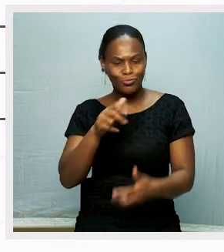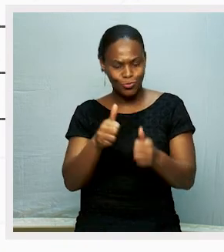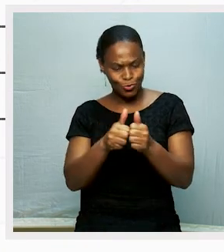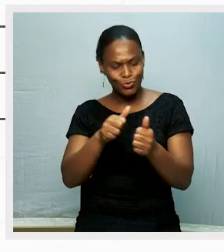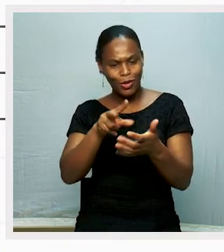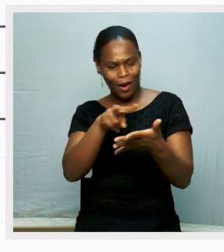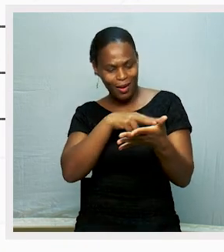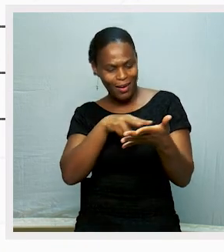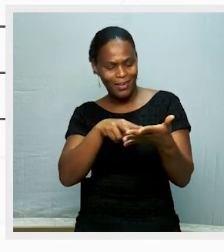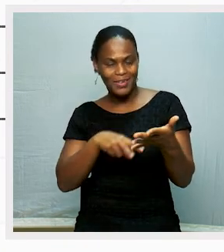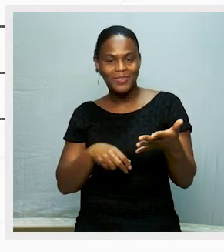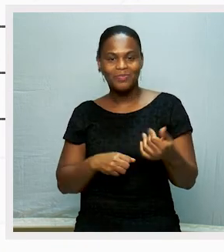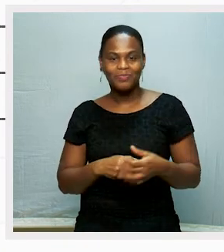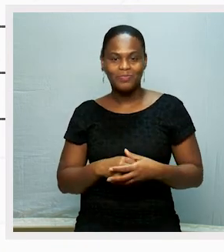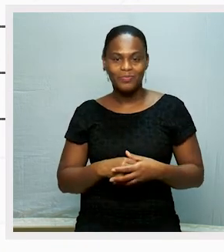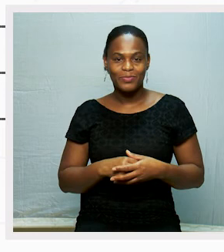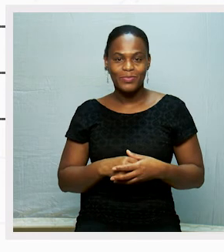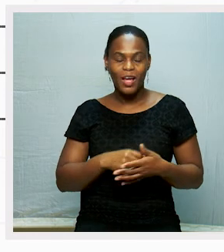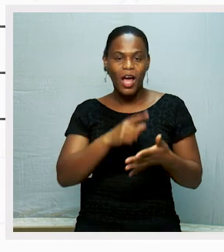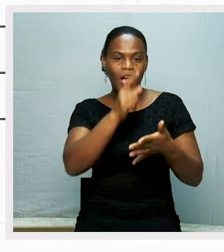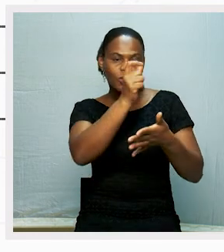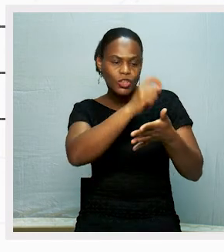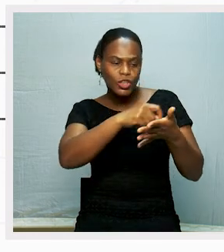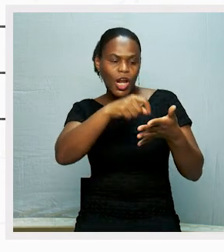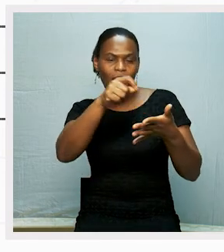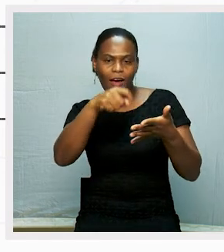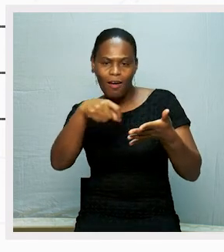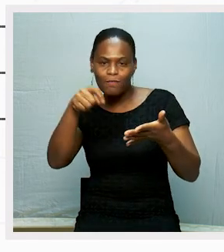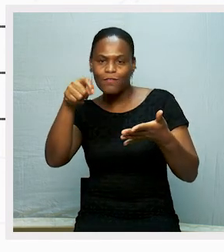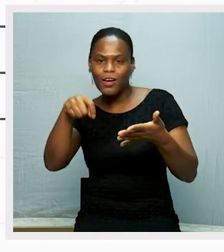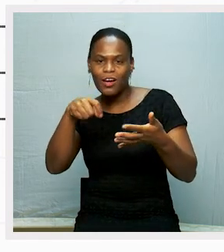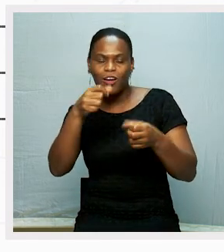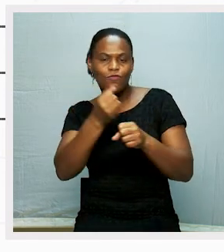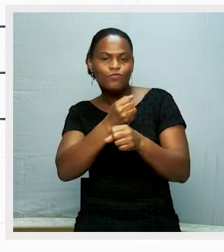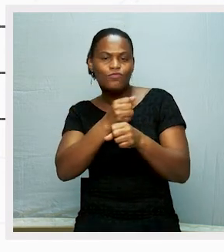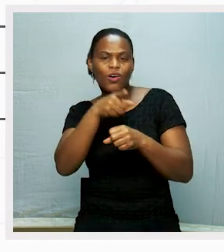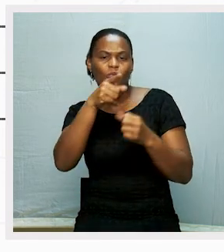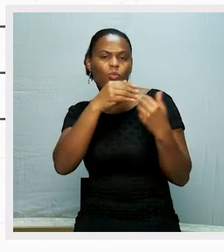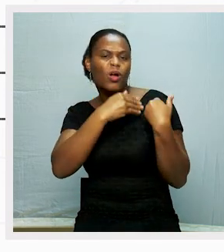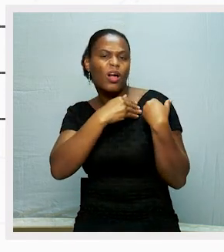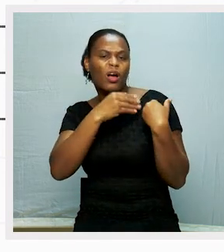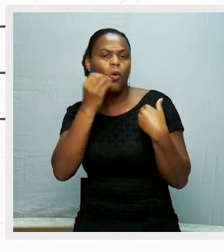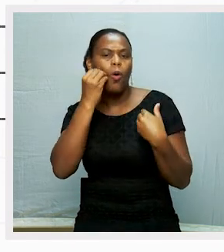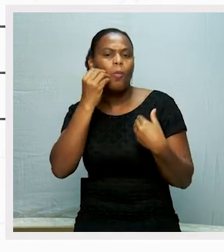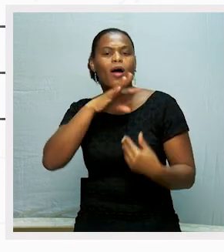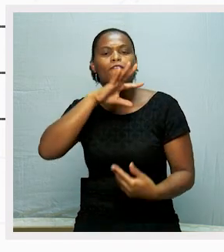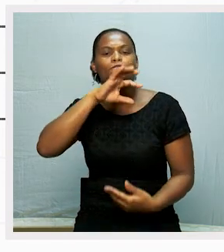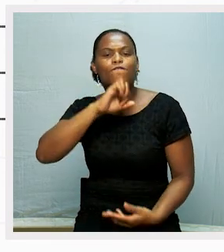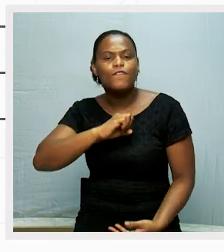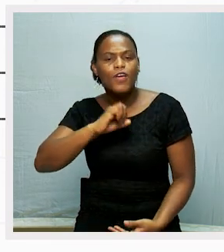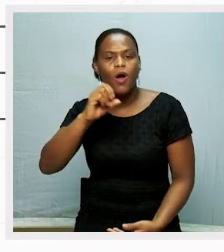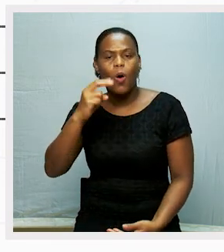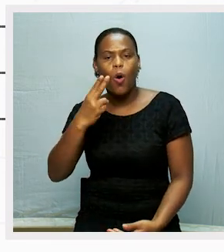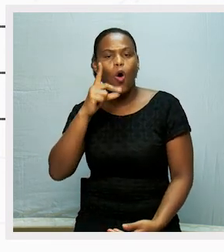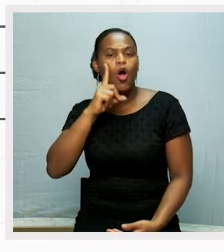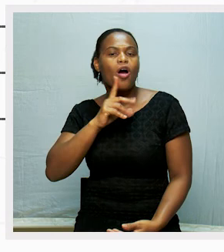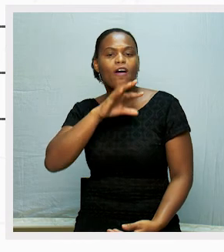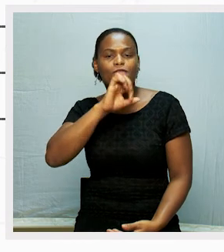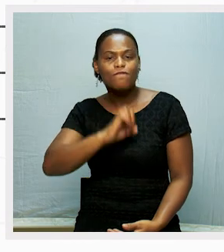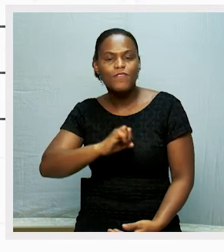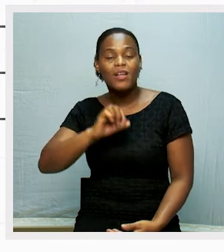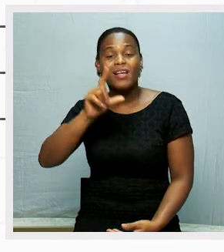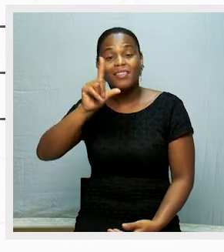Podem ler comigo. Escrevam as suas funções como filho ou filha e as dos